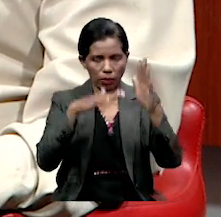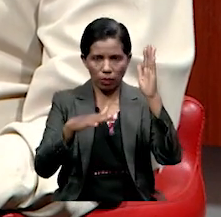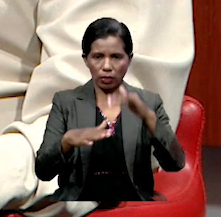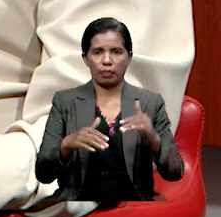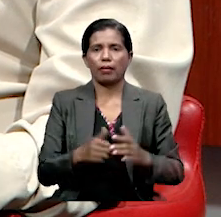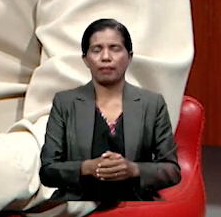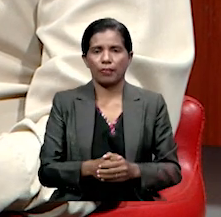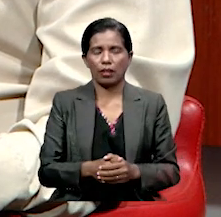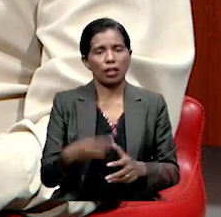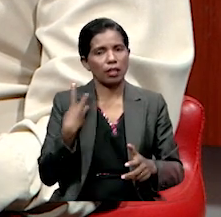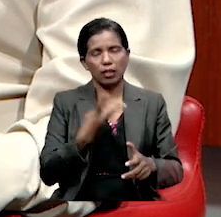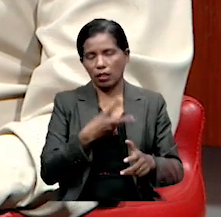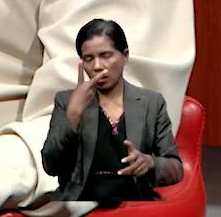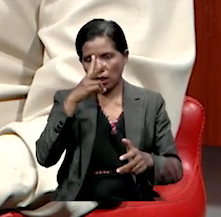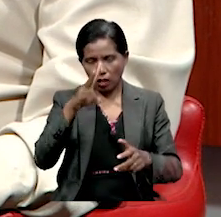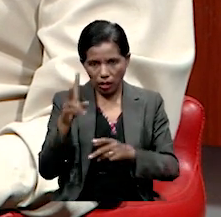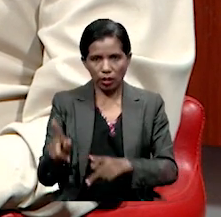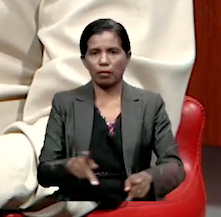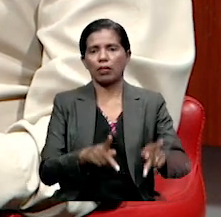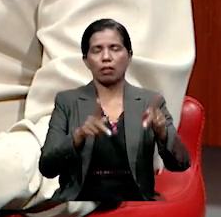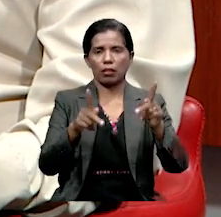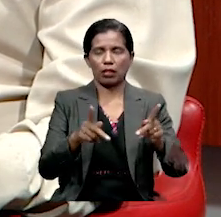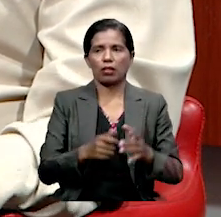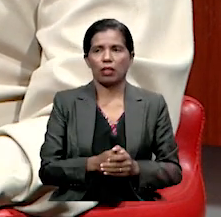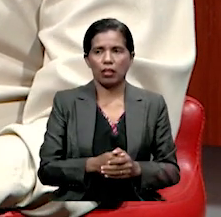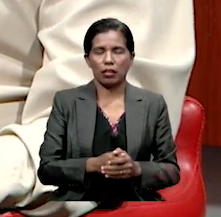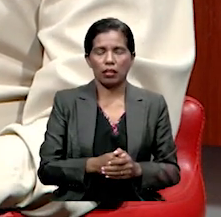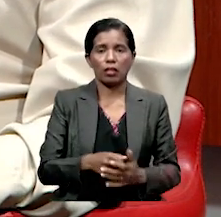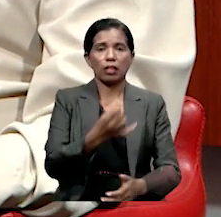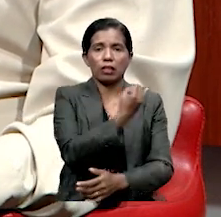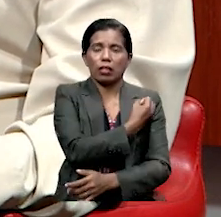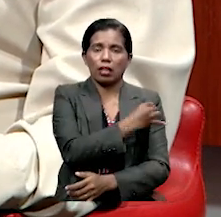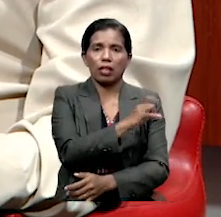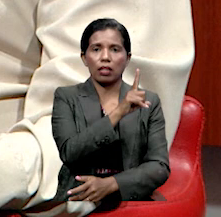tamba ita fai hare ya publiko ne ate general lere ho